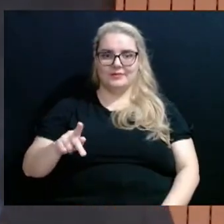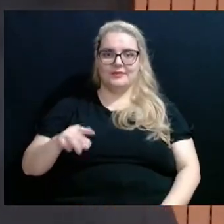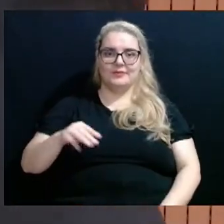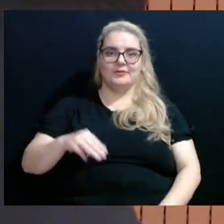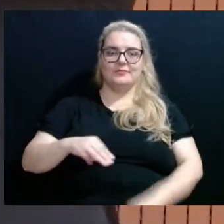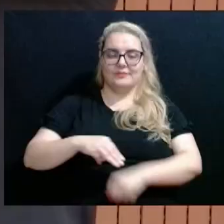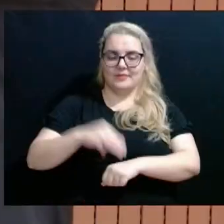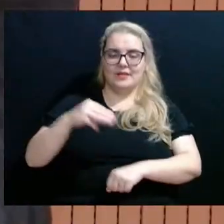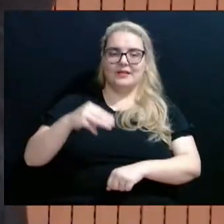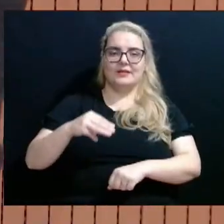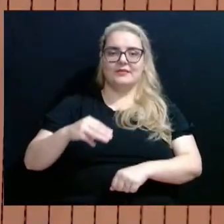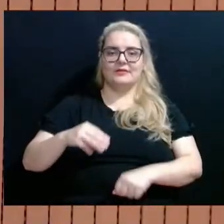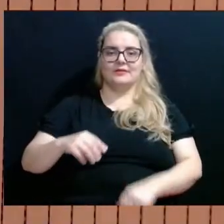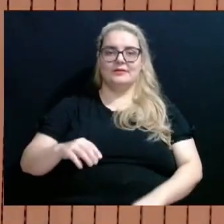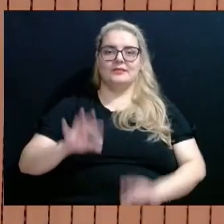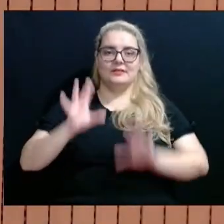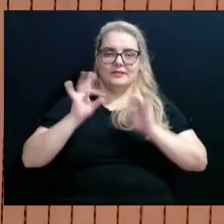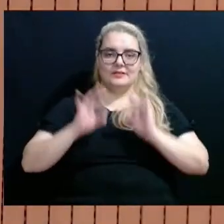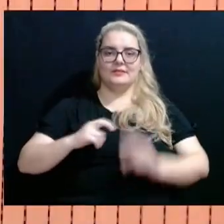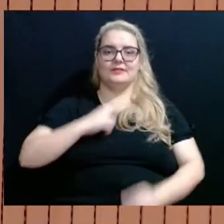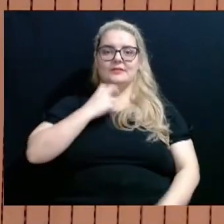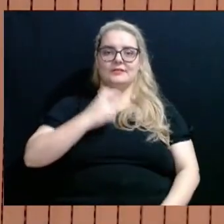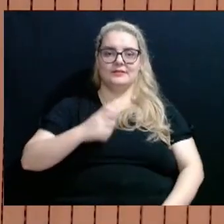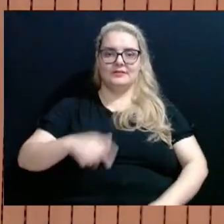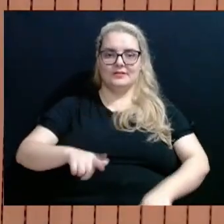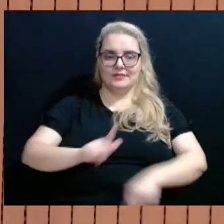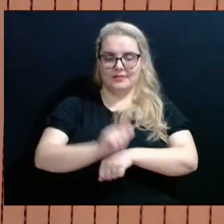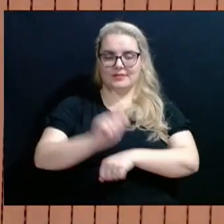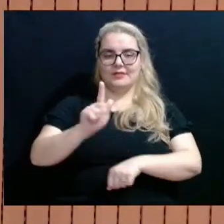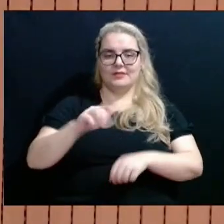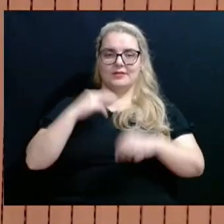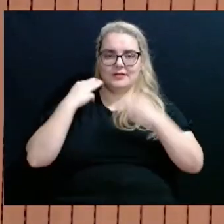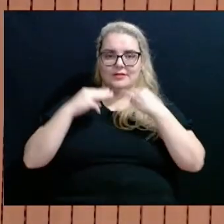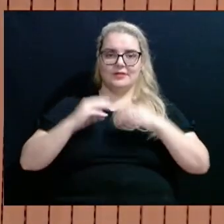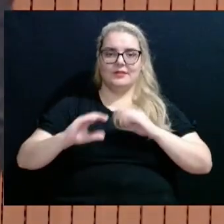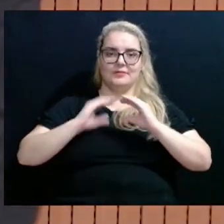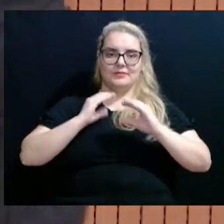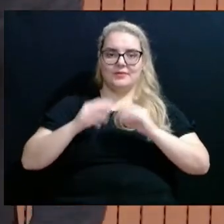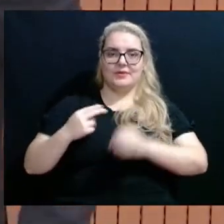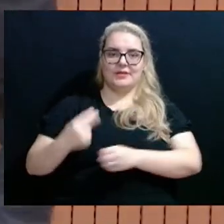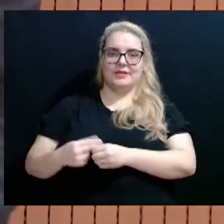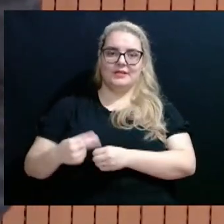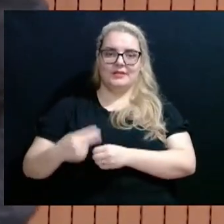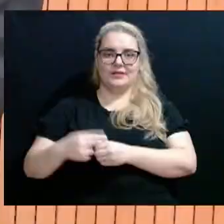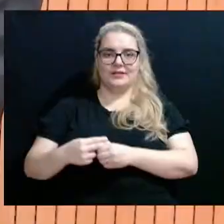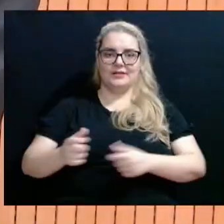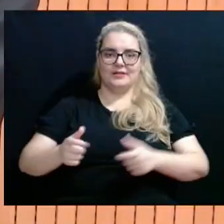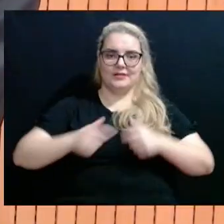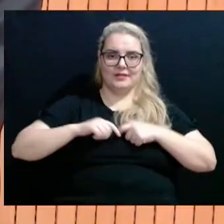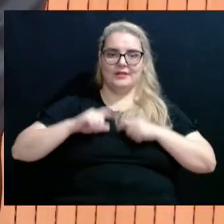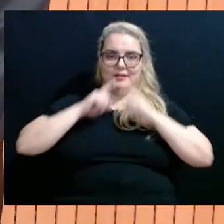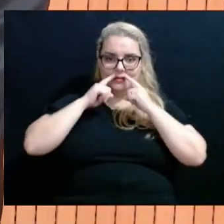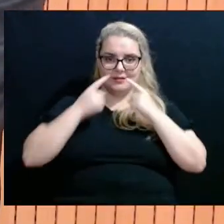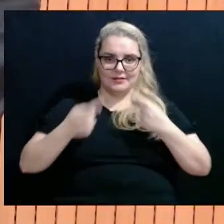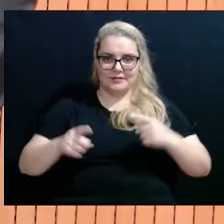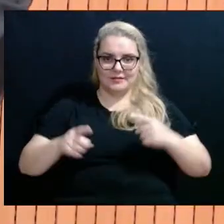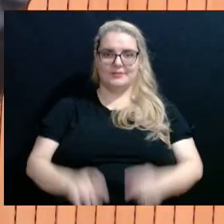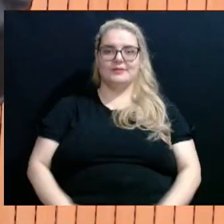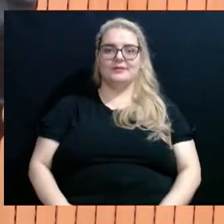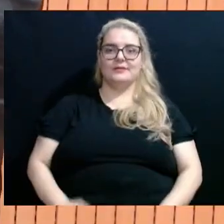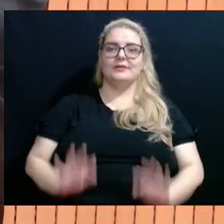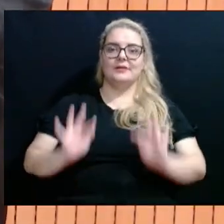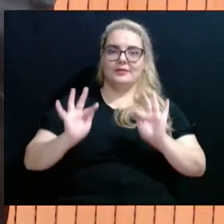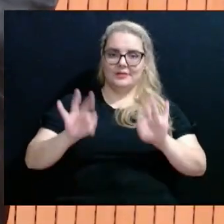performance vocal e graduada em música, canto pela Unicamp, com a medalha Carlos Gomes. E, por fim,